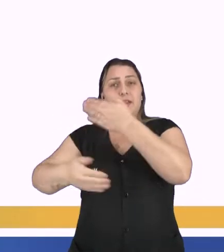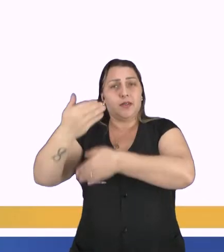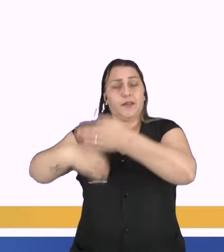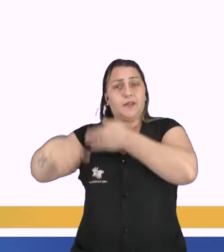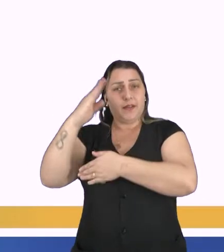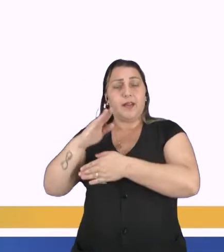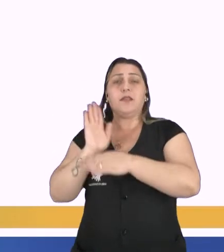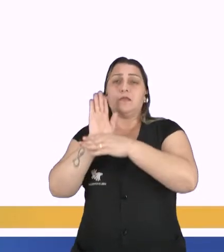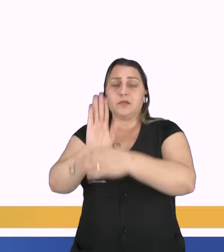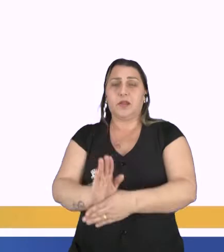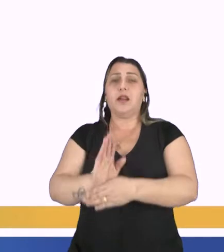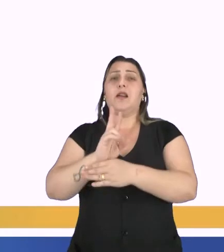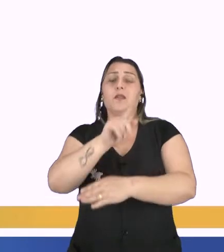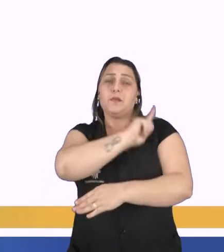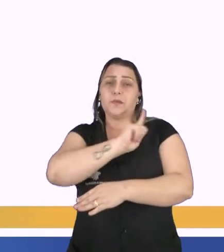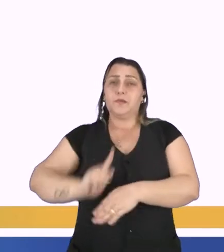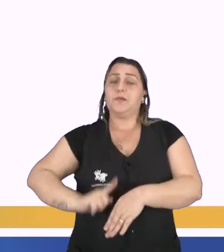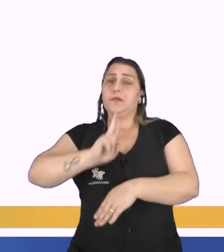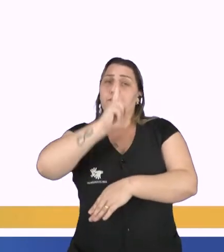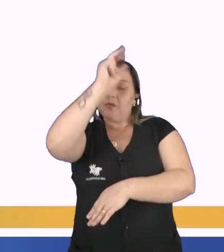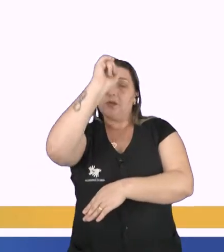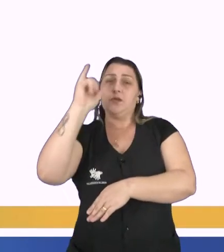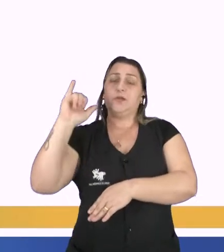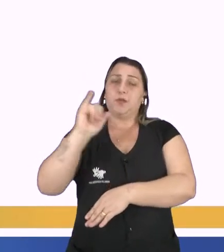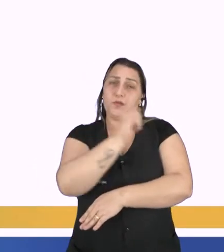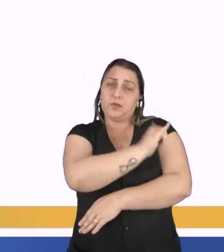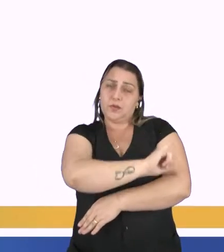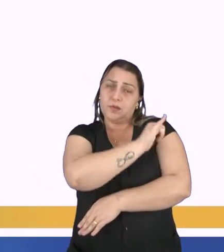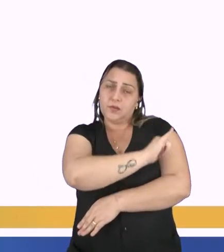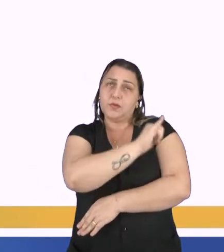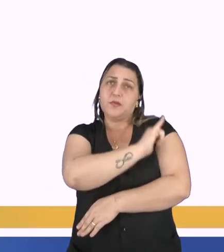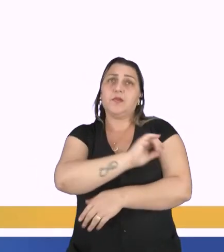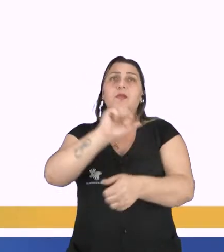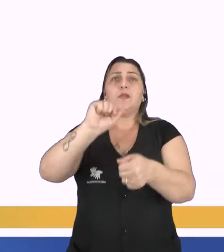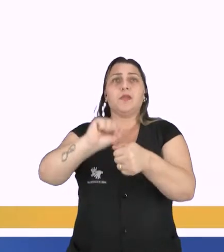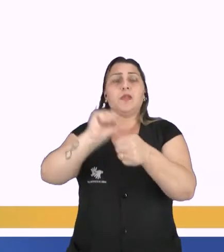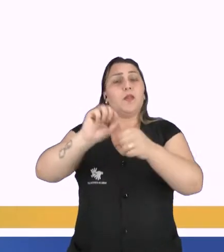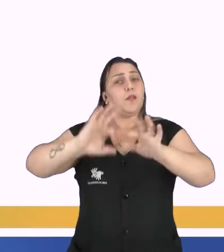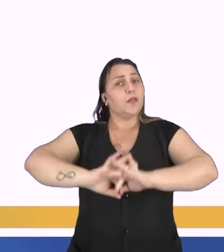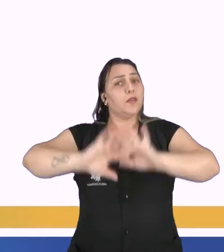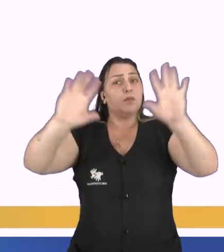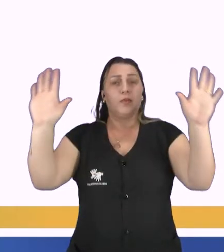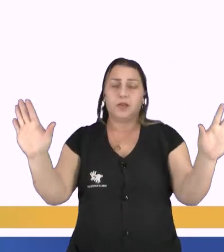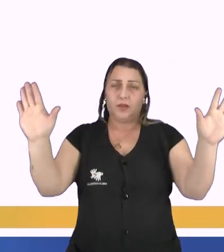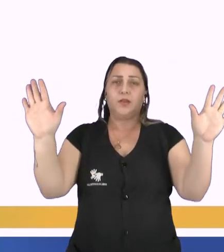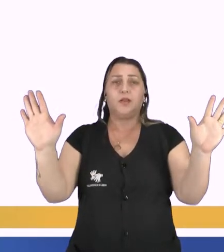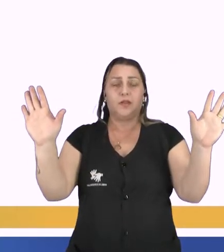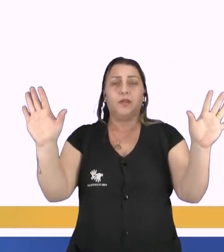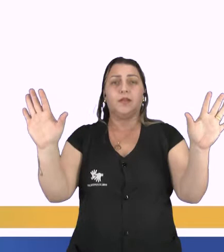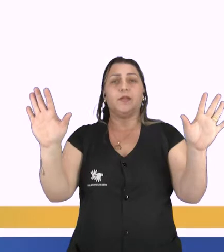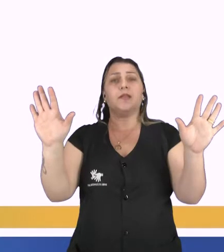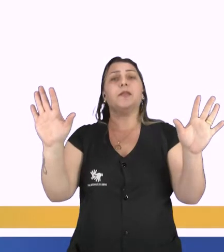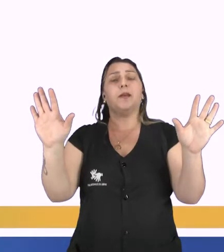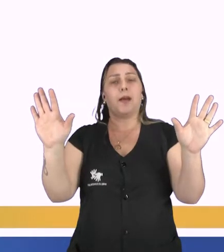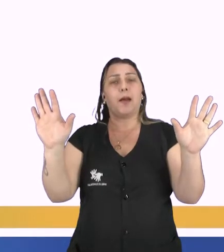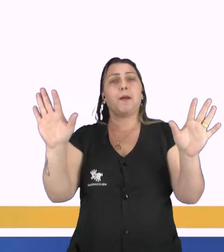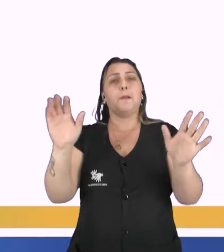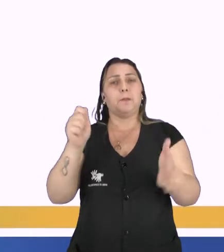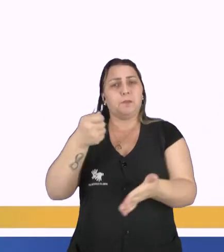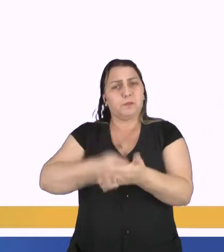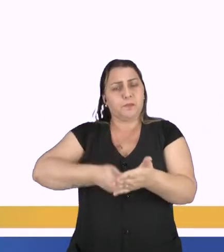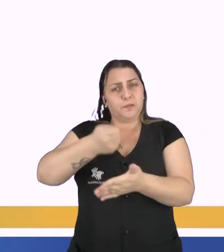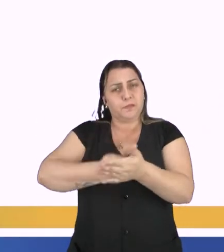Rio de Janeiro, né? Mas estavam, então, dispostos a fazer concessões aos liberais exaltados, como delegar maior